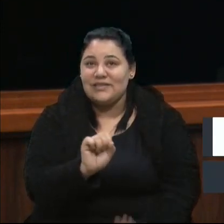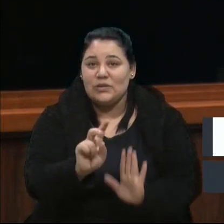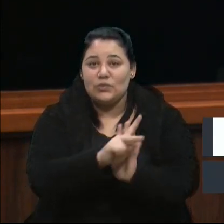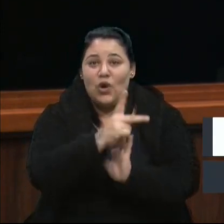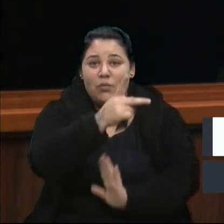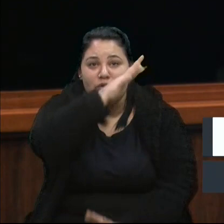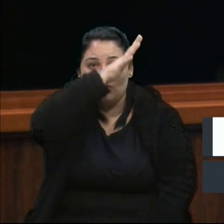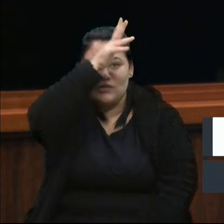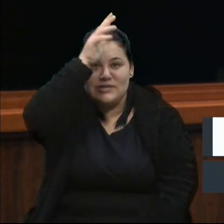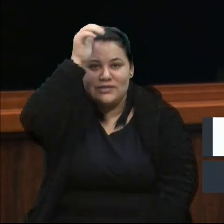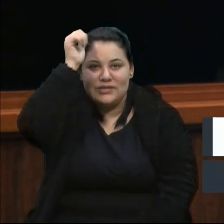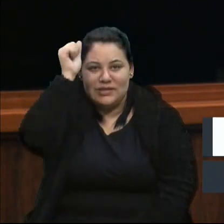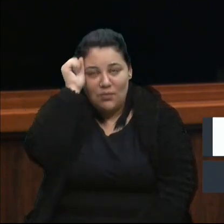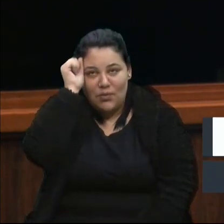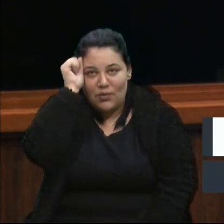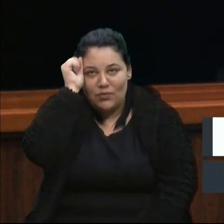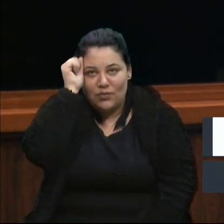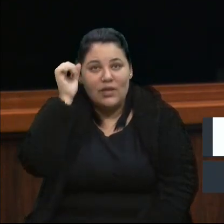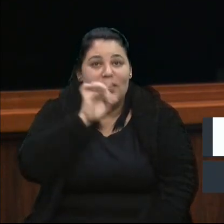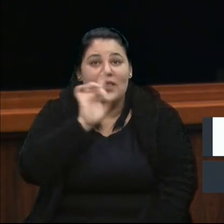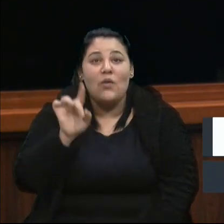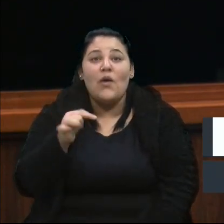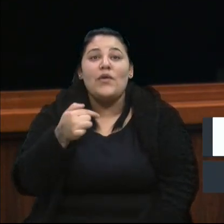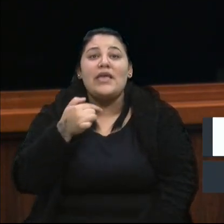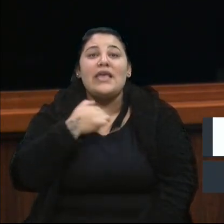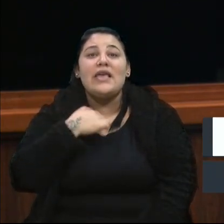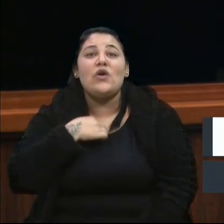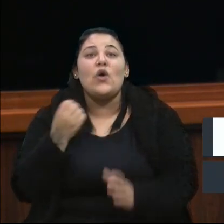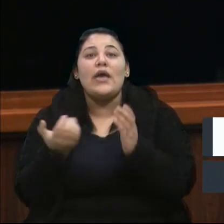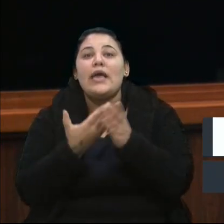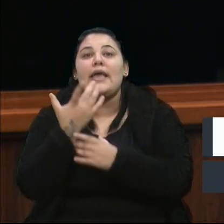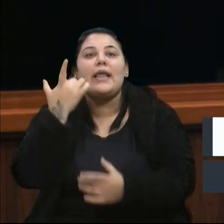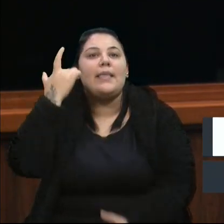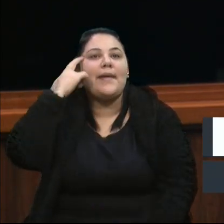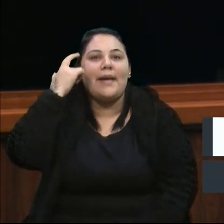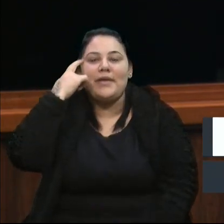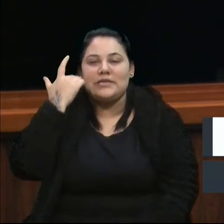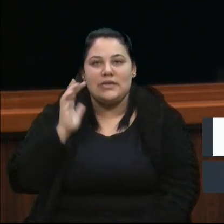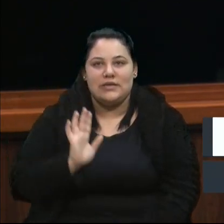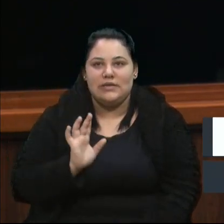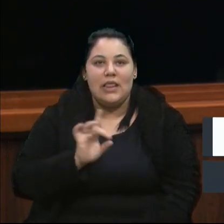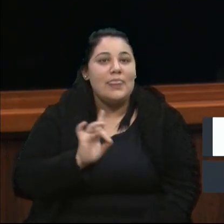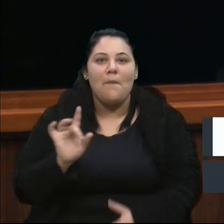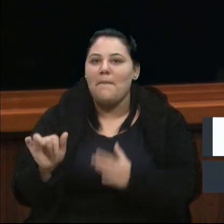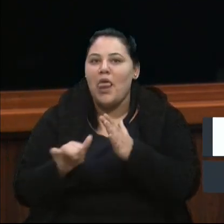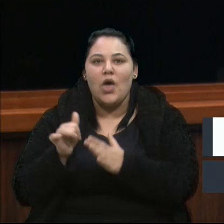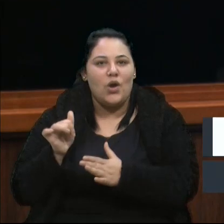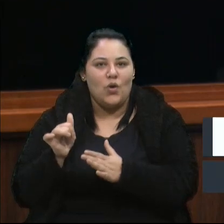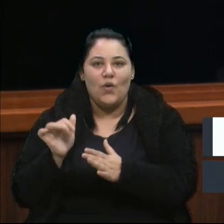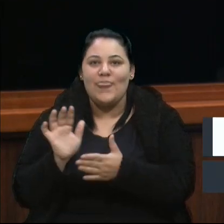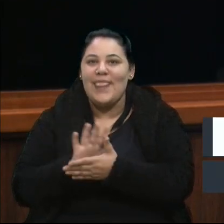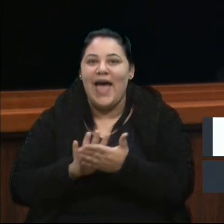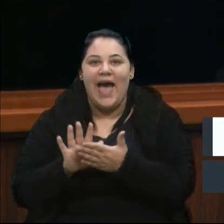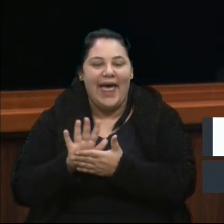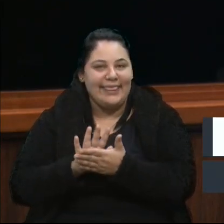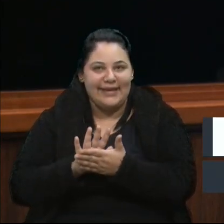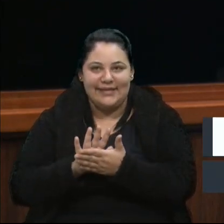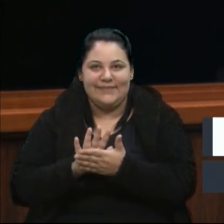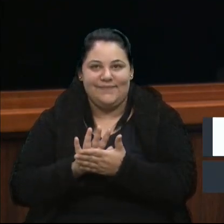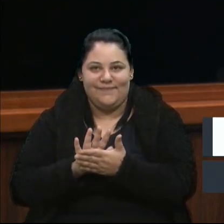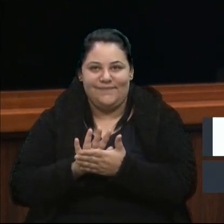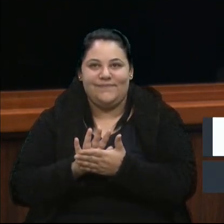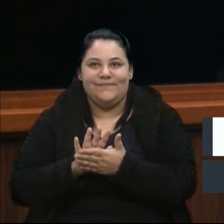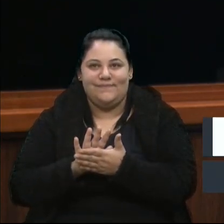município. Então, não é dados que eu estou inventando. Não melhorou a situação das crianças e